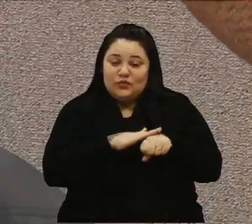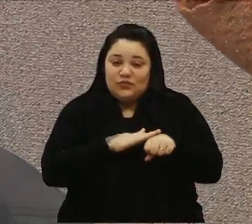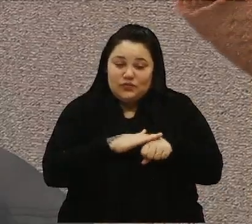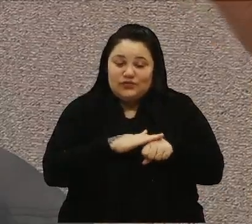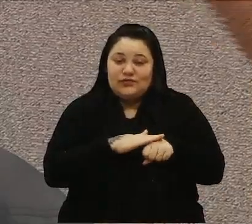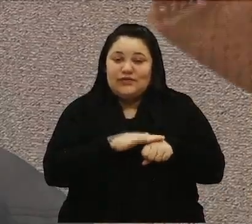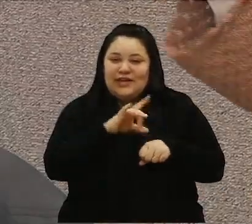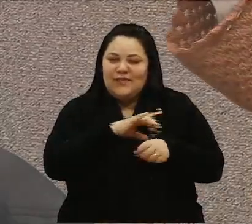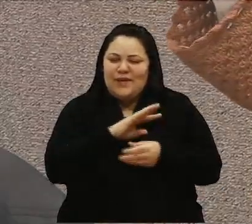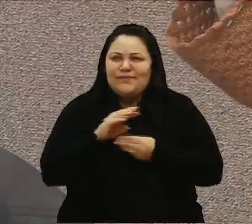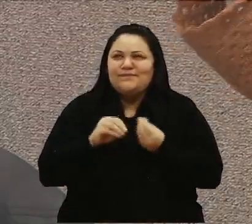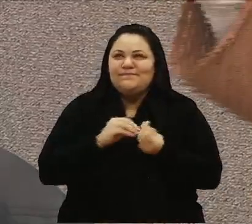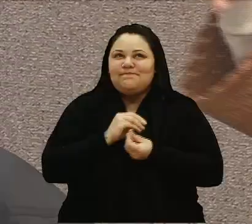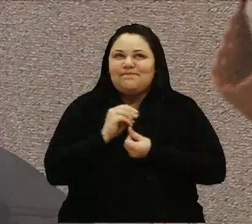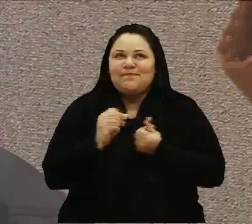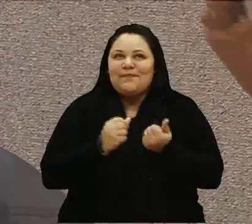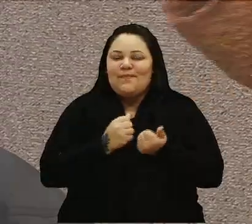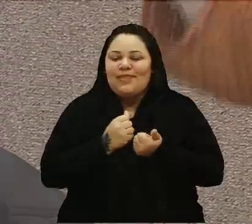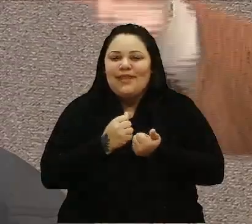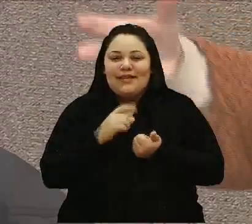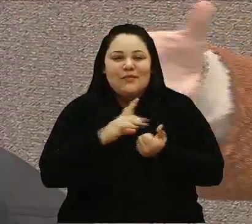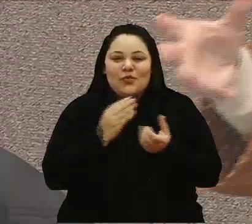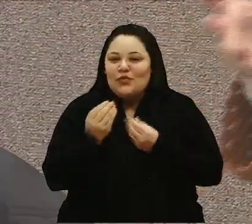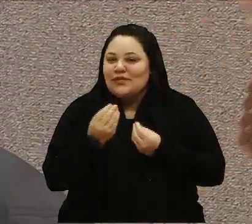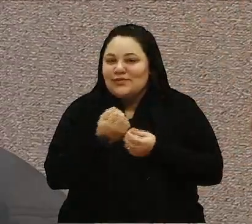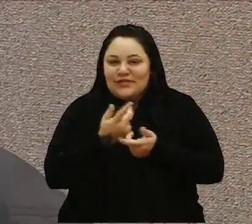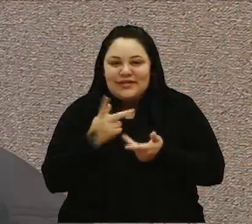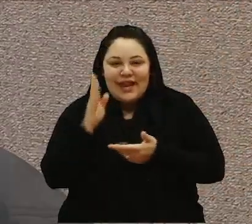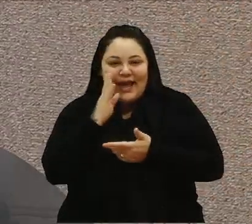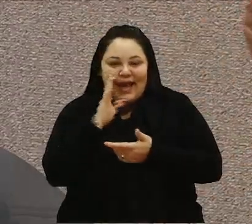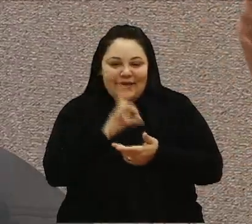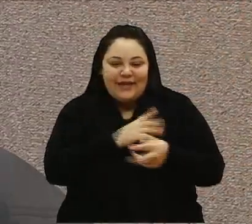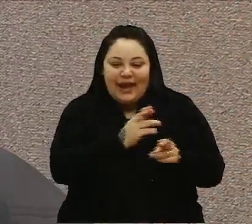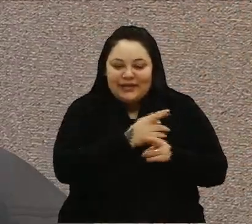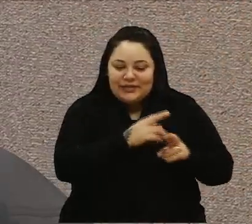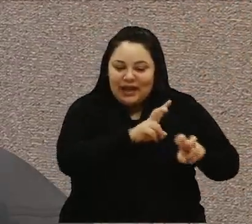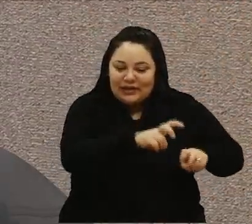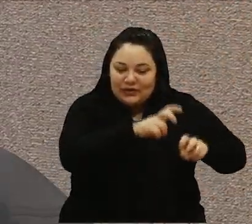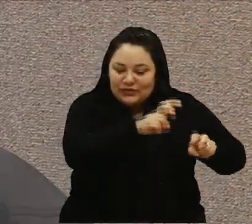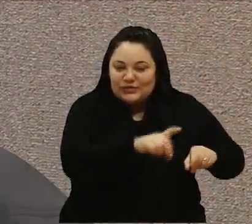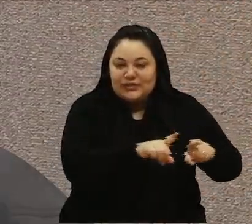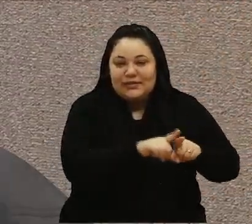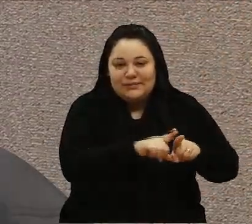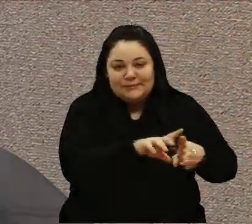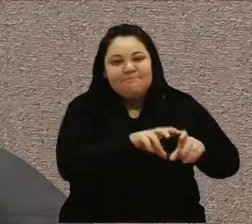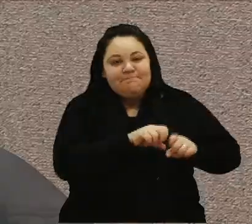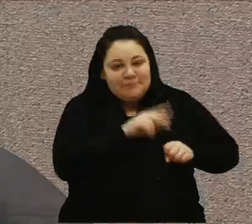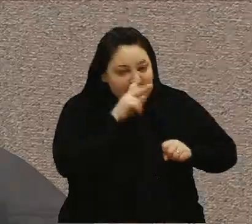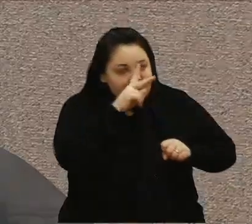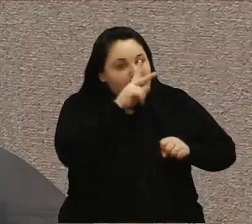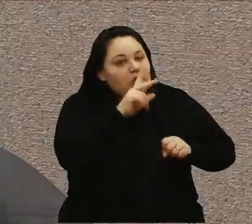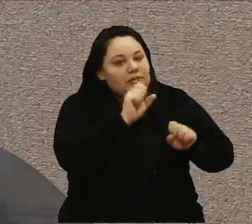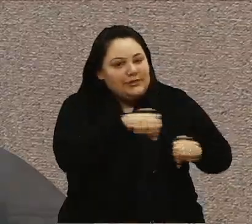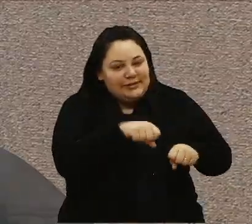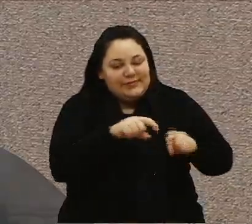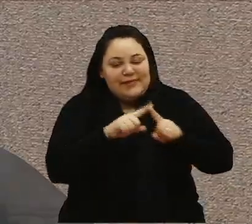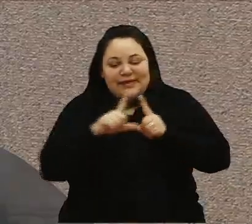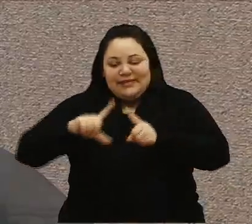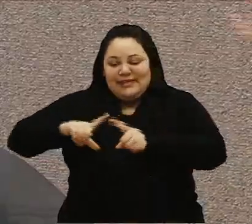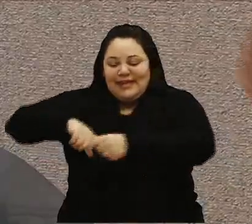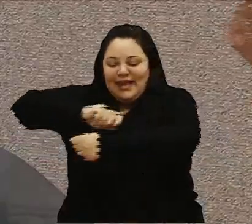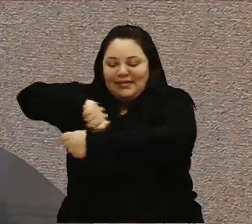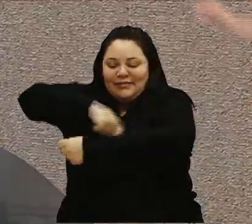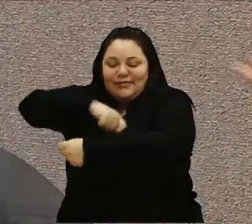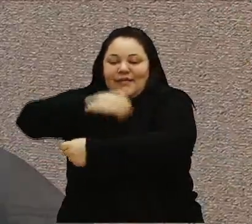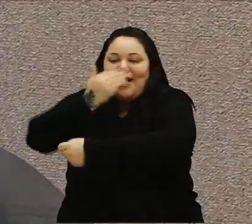mistura de tantas coisas legais, né? Tem essa questão da agricultura muito forte, mas também tem a gastronomia, também